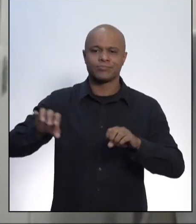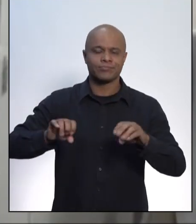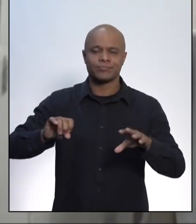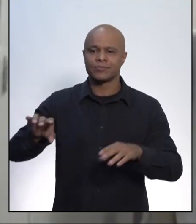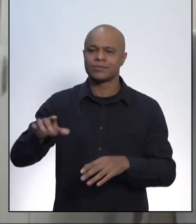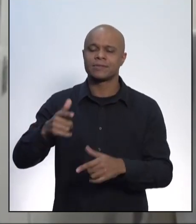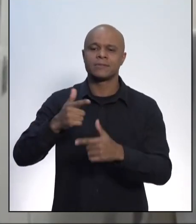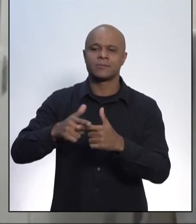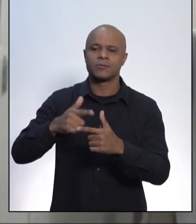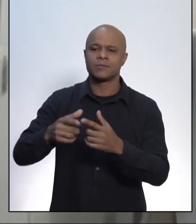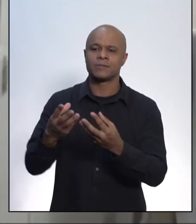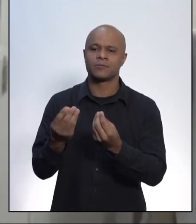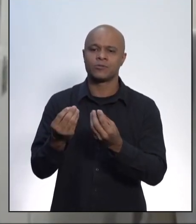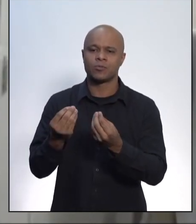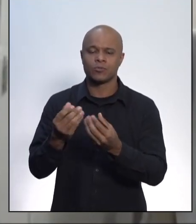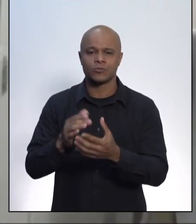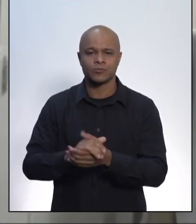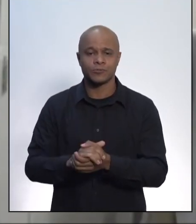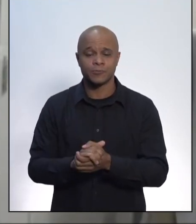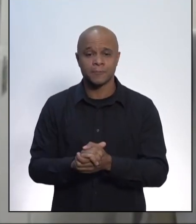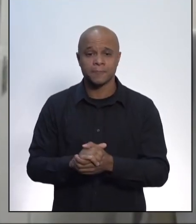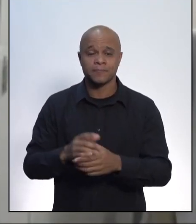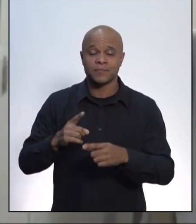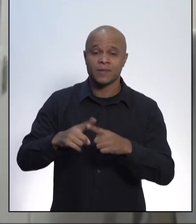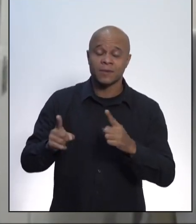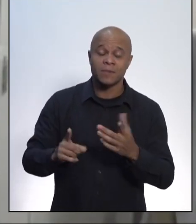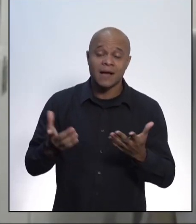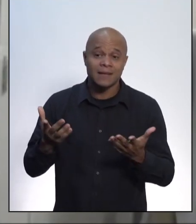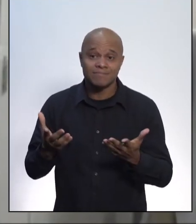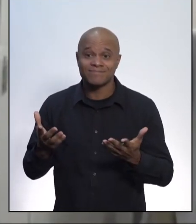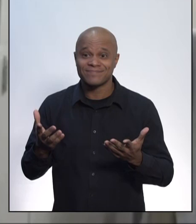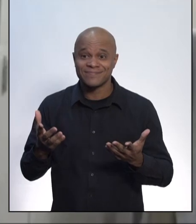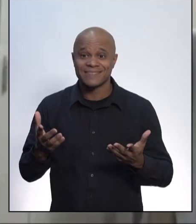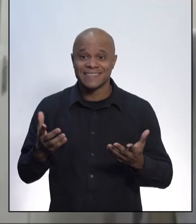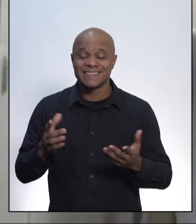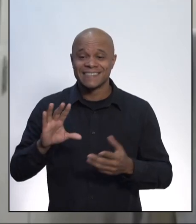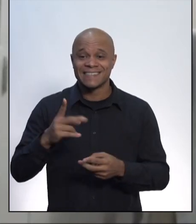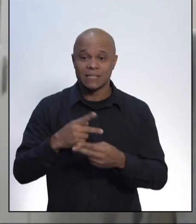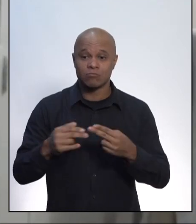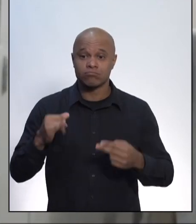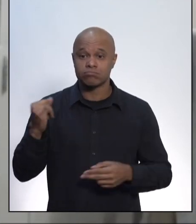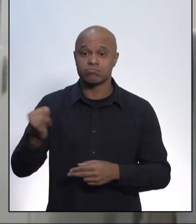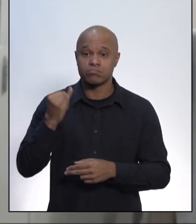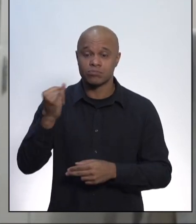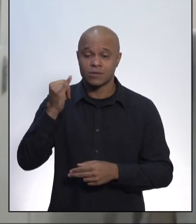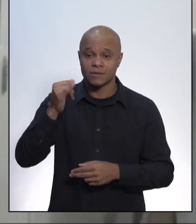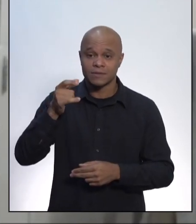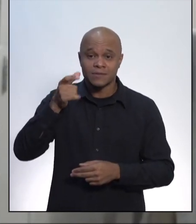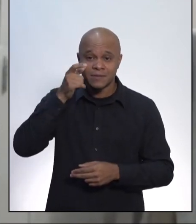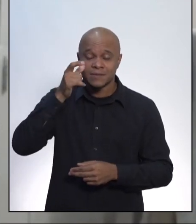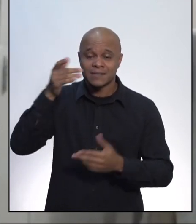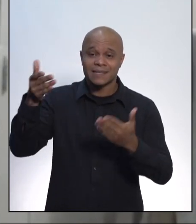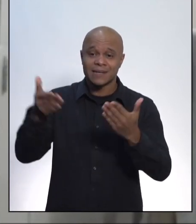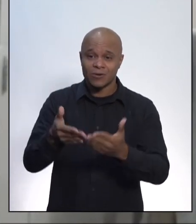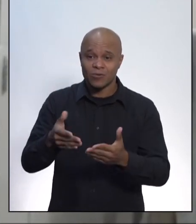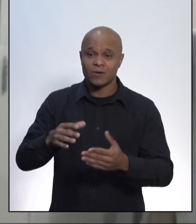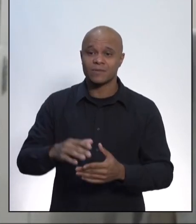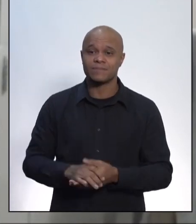de problemas para resolver, mas uma coisa que é muito importante, que todo